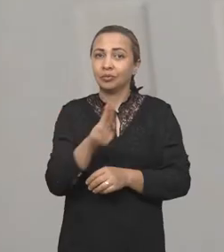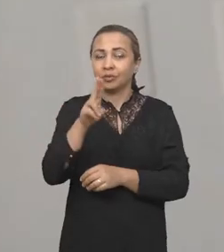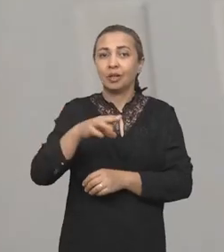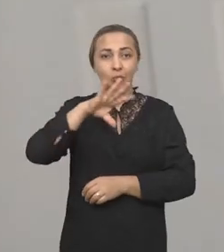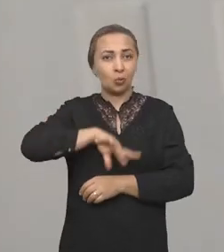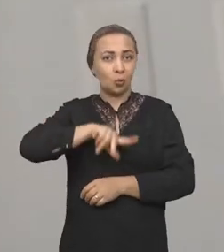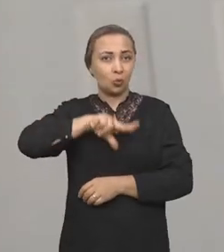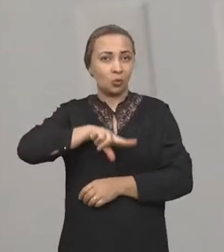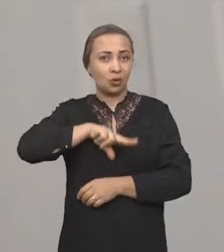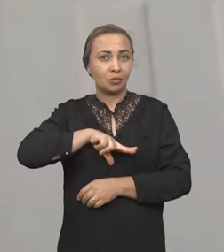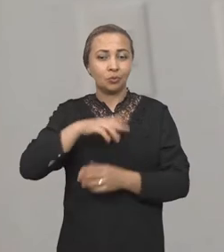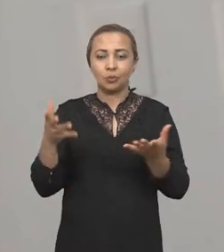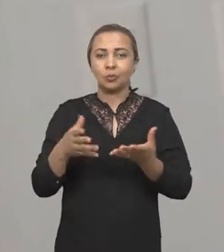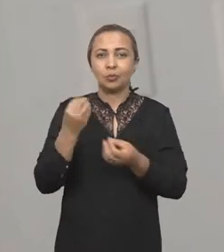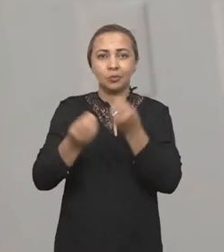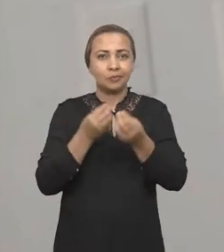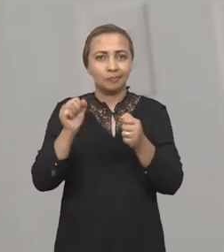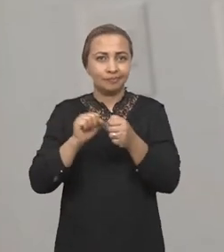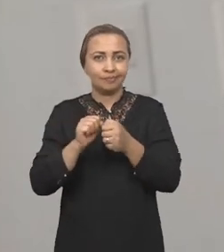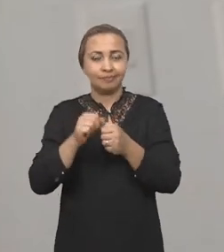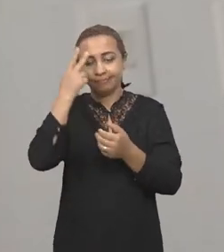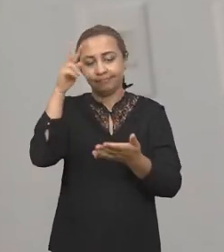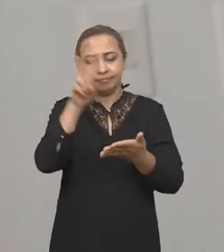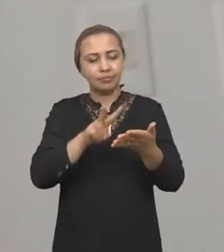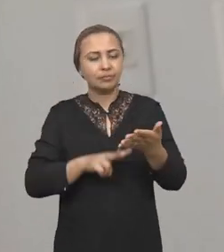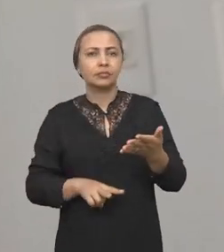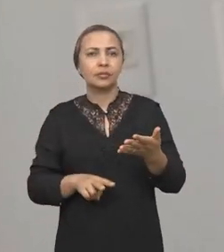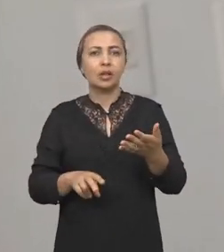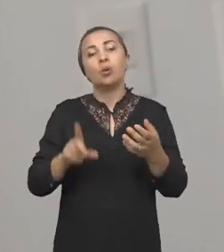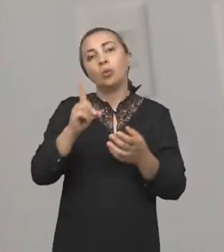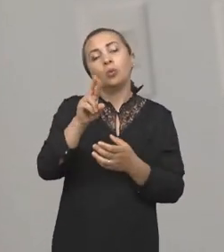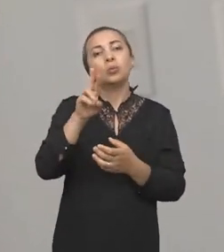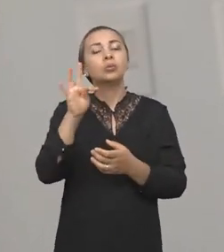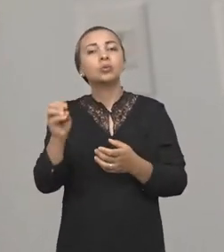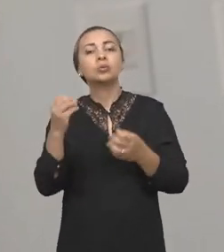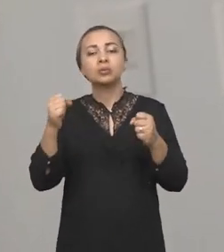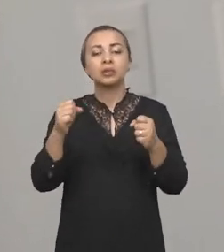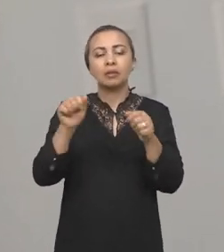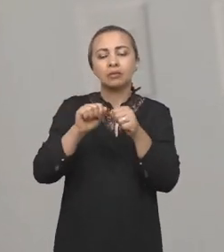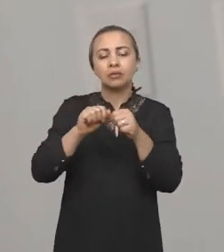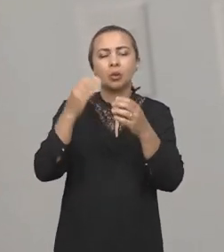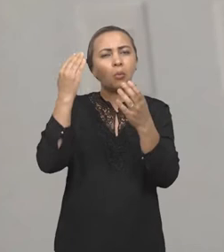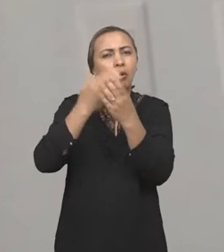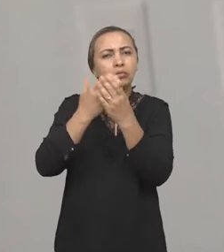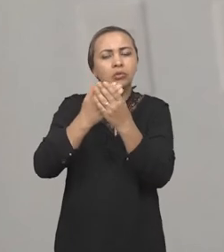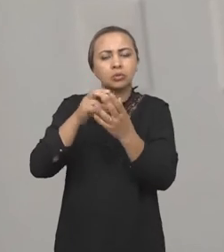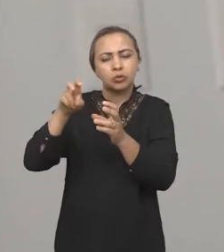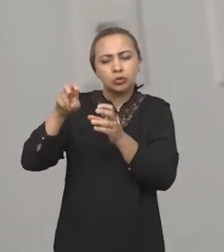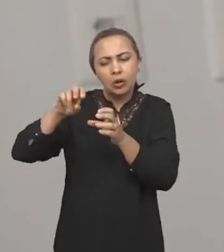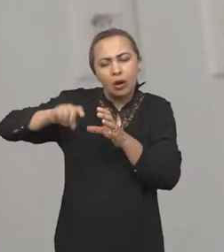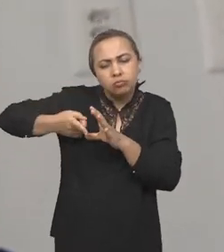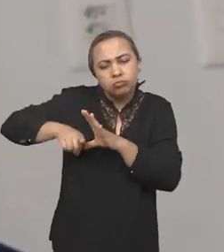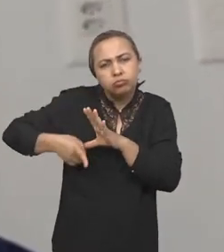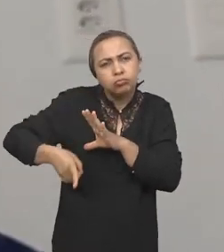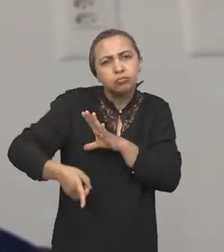Portugal. Hoje em dia, como é que é feito? Para você analisar um duto, você precisa fazer um processo de escavação,